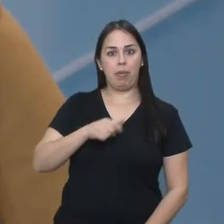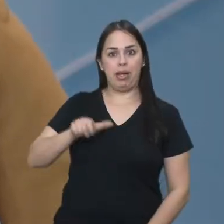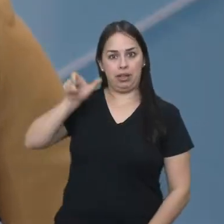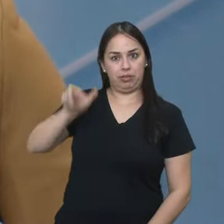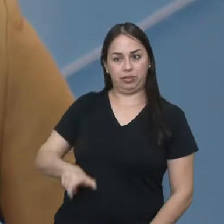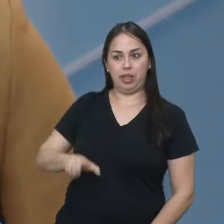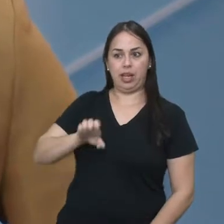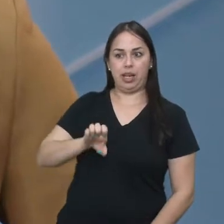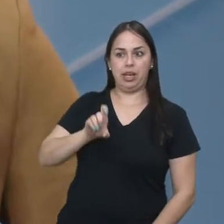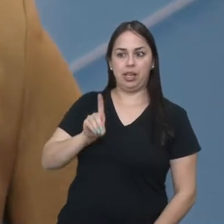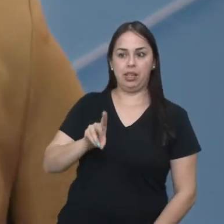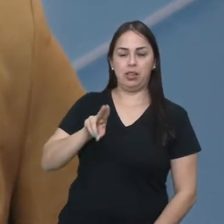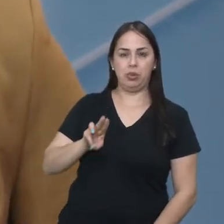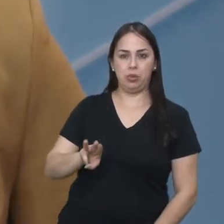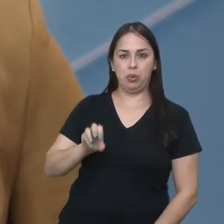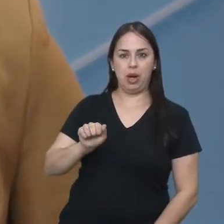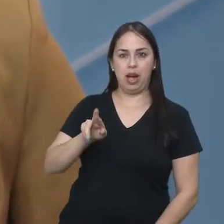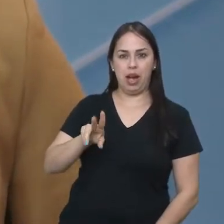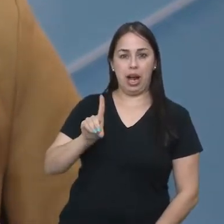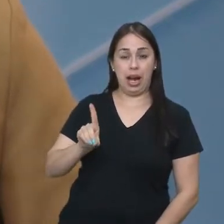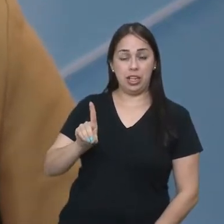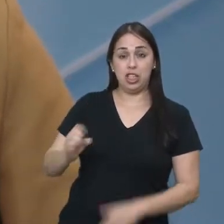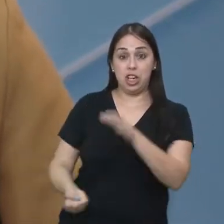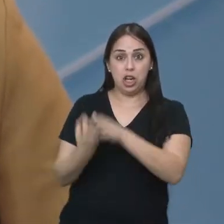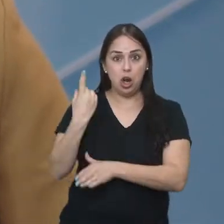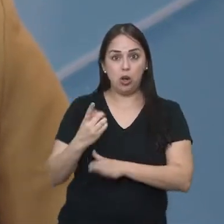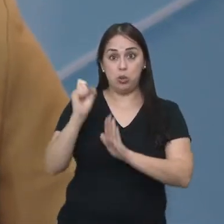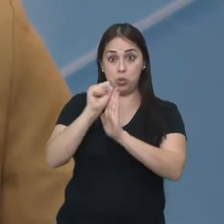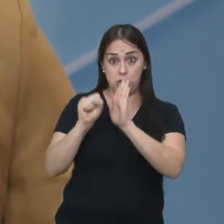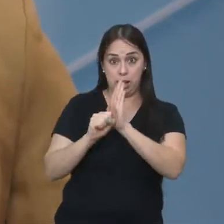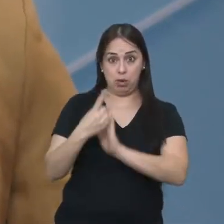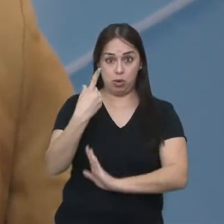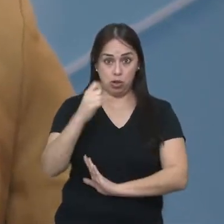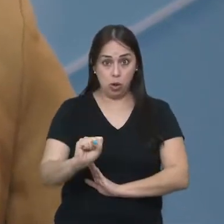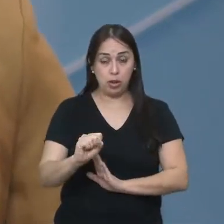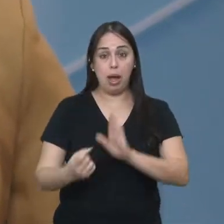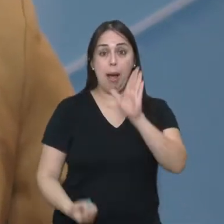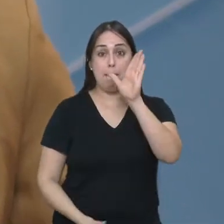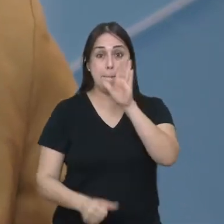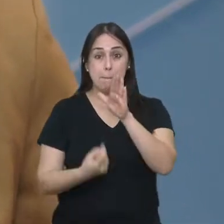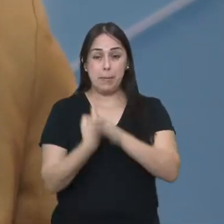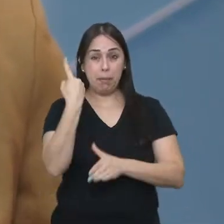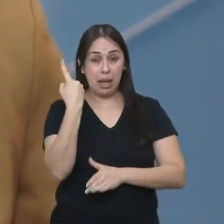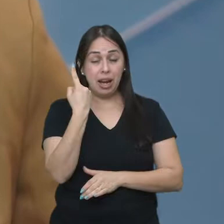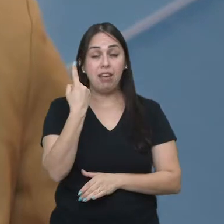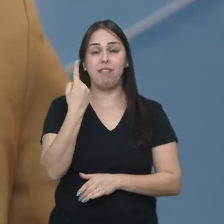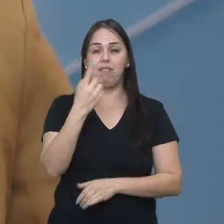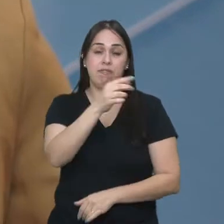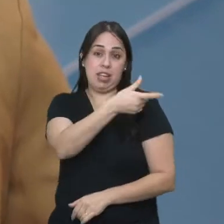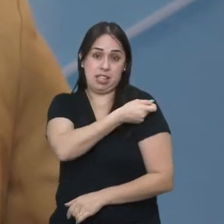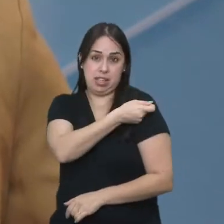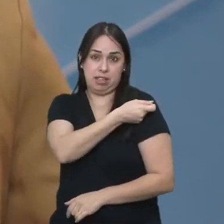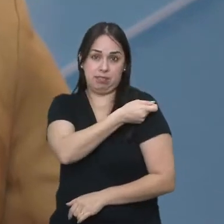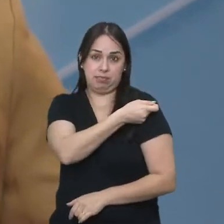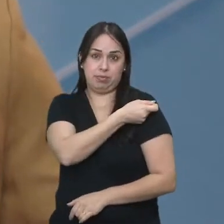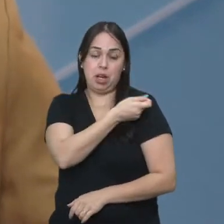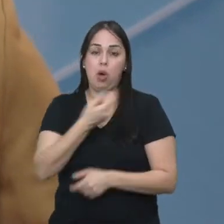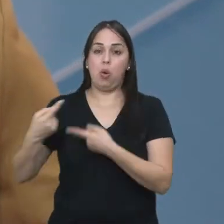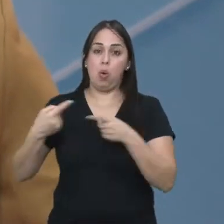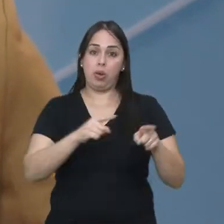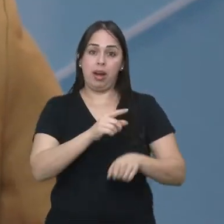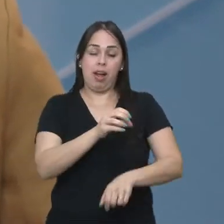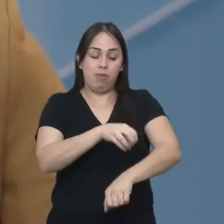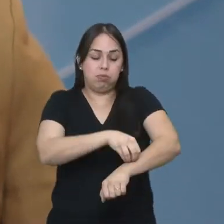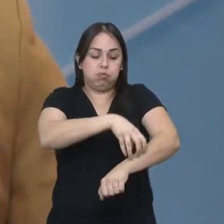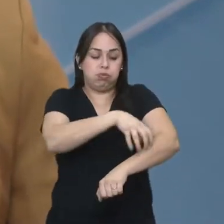Desenvolvida pelo médico Edward Jenner no século XVIII, a primeira vacina surgiu quando a varíola era a maior ameaça à